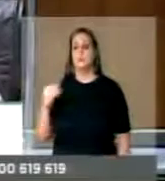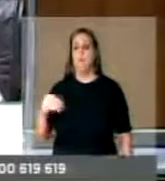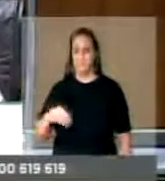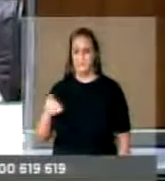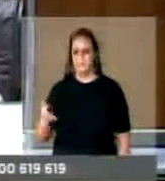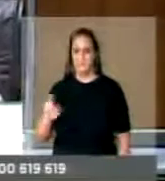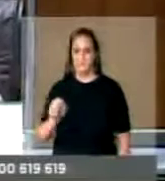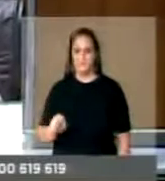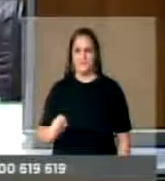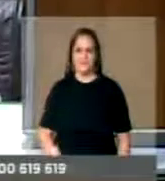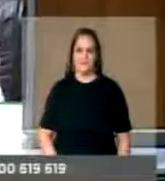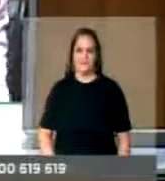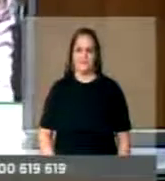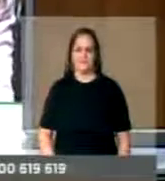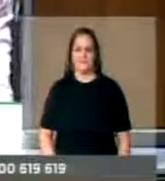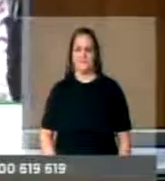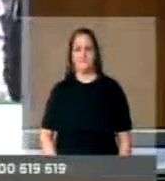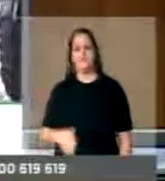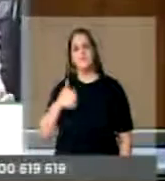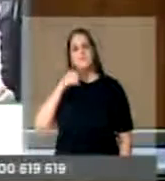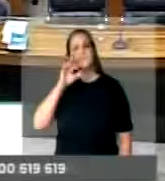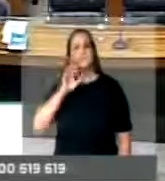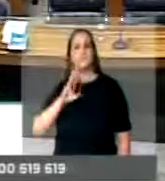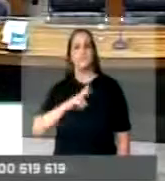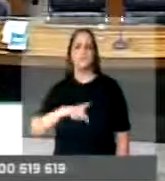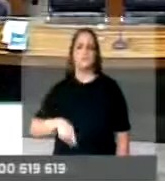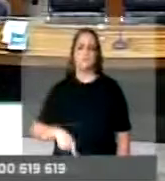minuto. Senhora presidente, senhoras